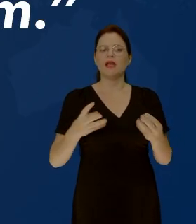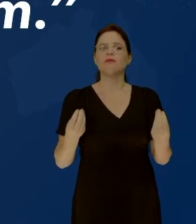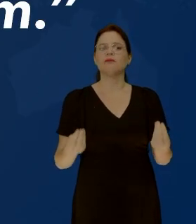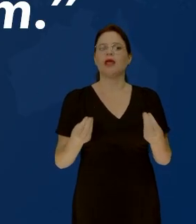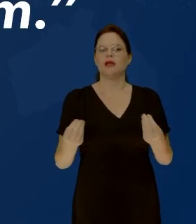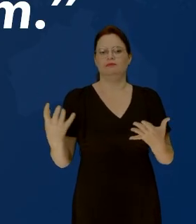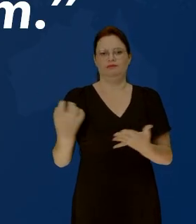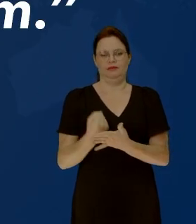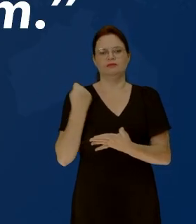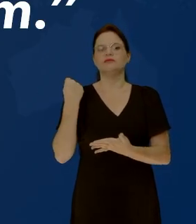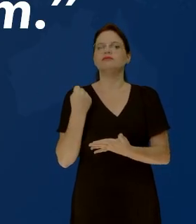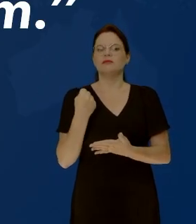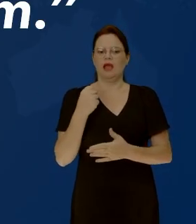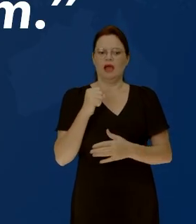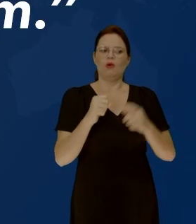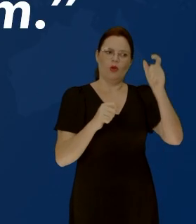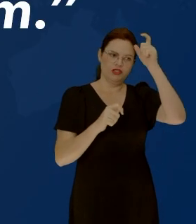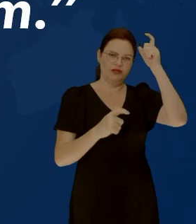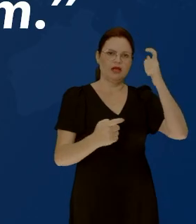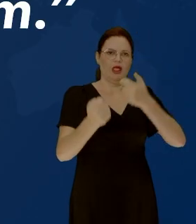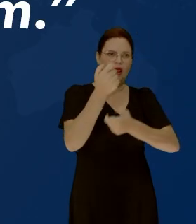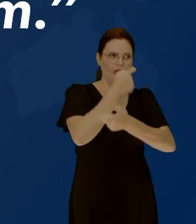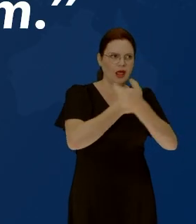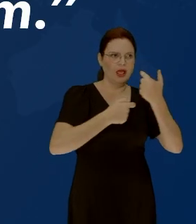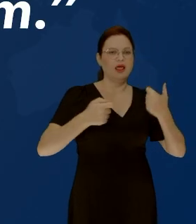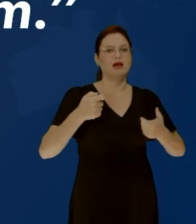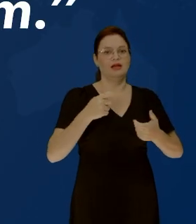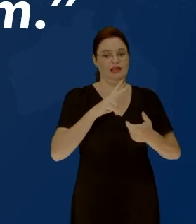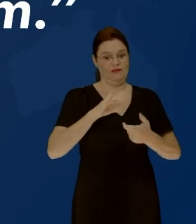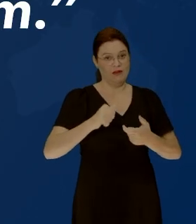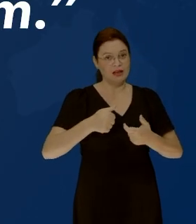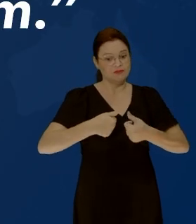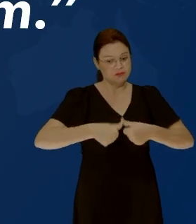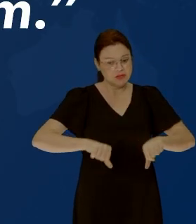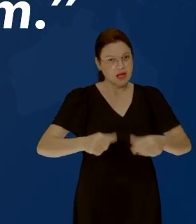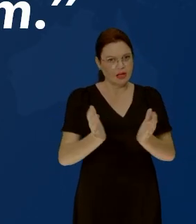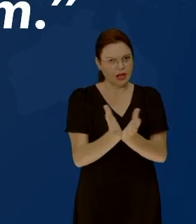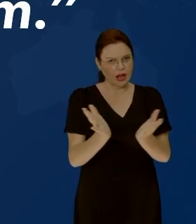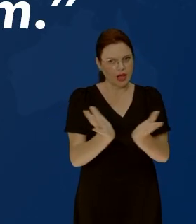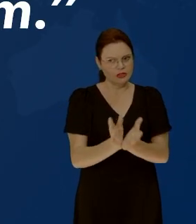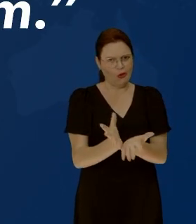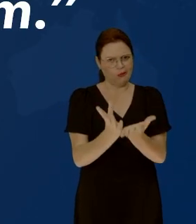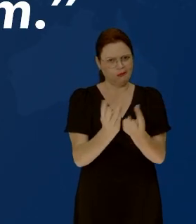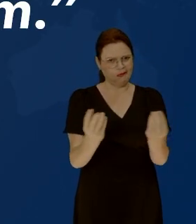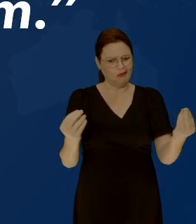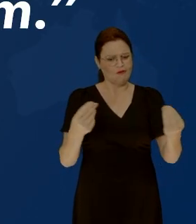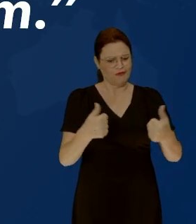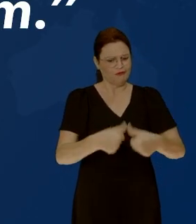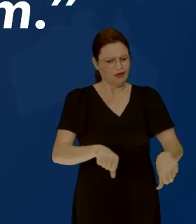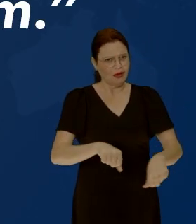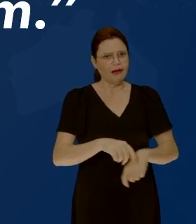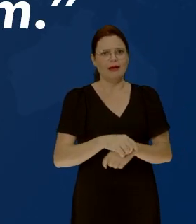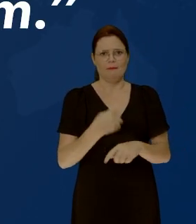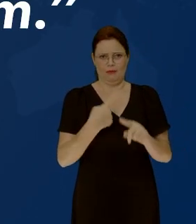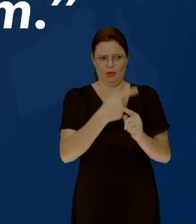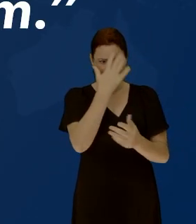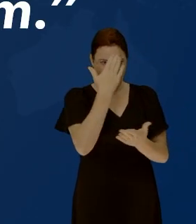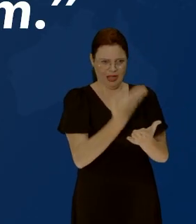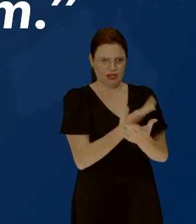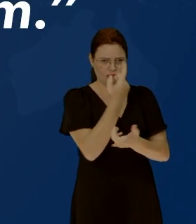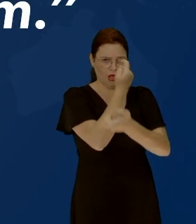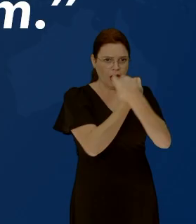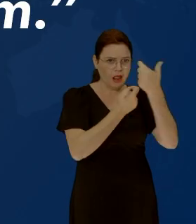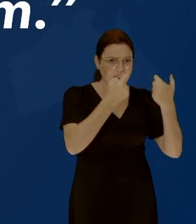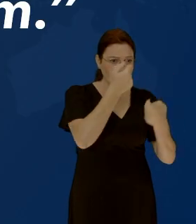O arrebatamento da igreja vai deixar muito crente, muita gente que creu nessas bobagens, em vez de